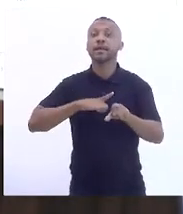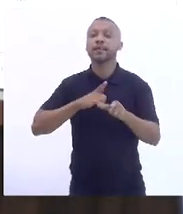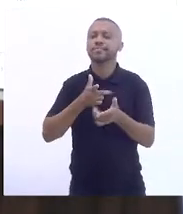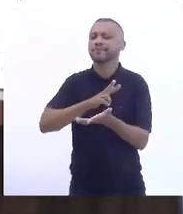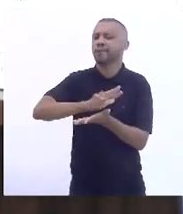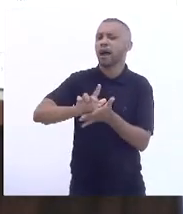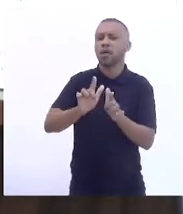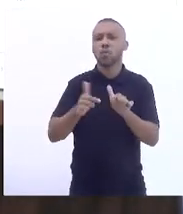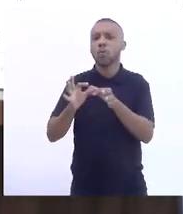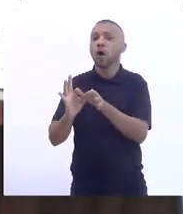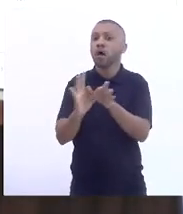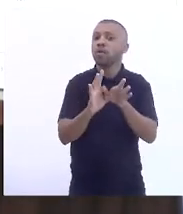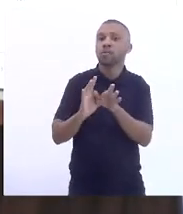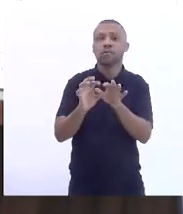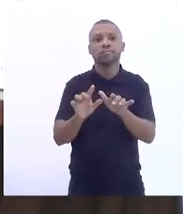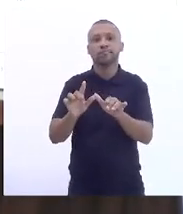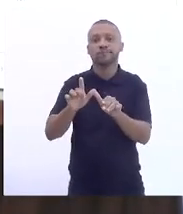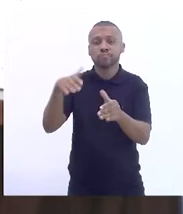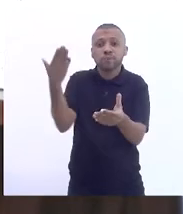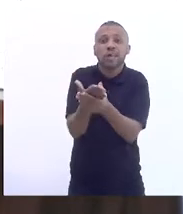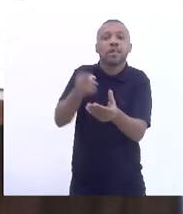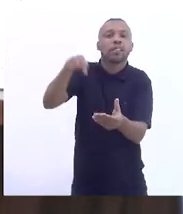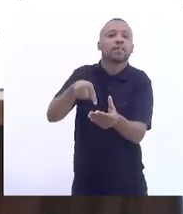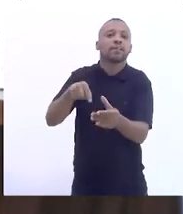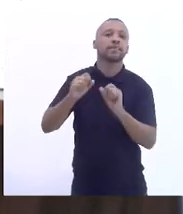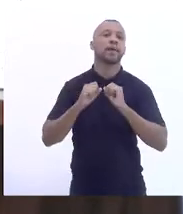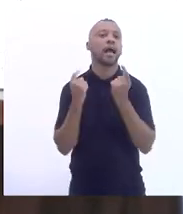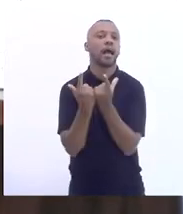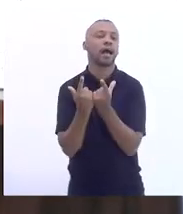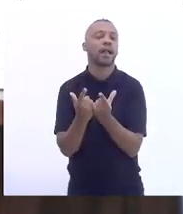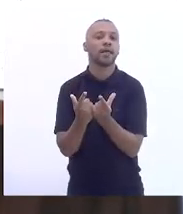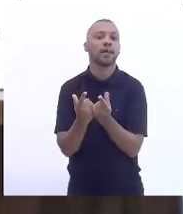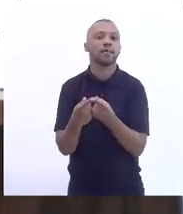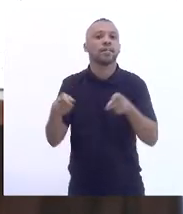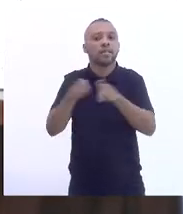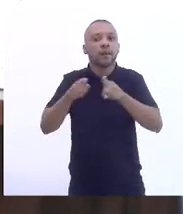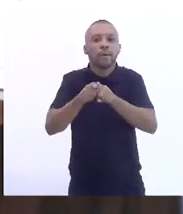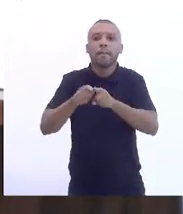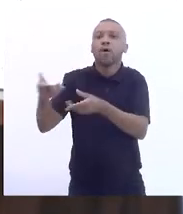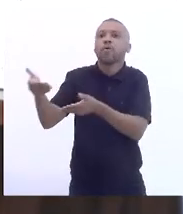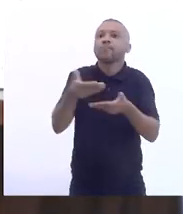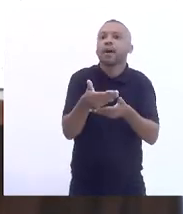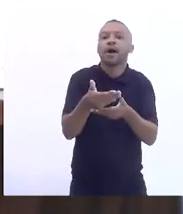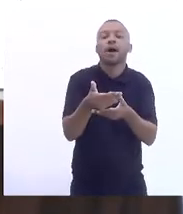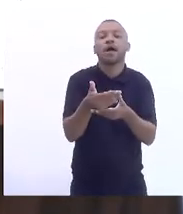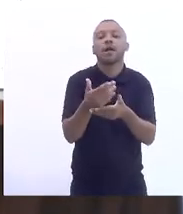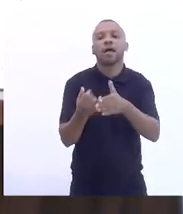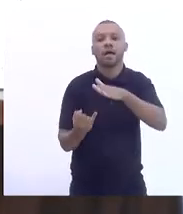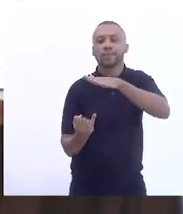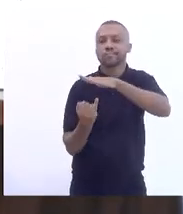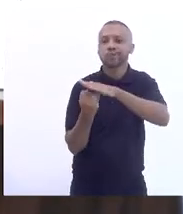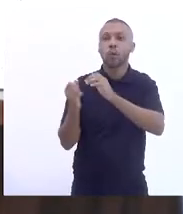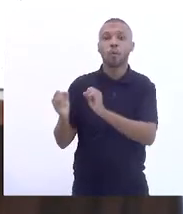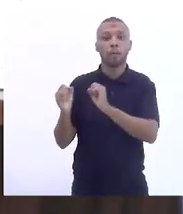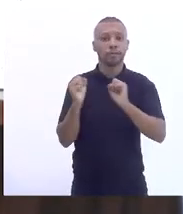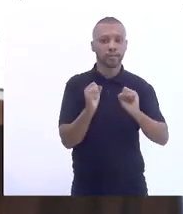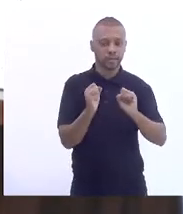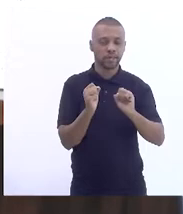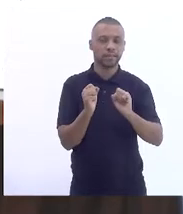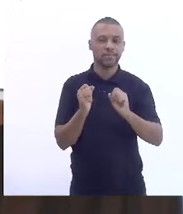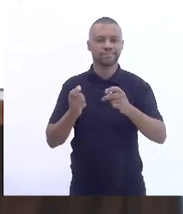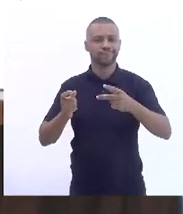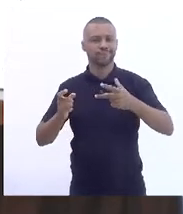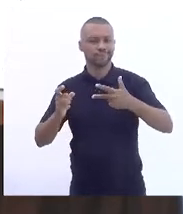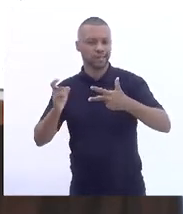de ação dentro da alerj para chamar também os outros poderes as outras esferas inclusive dos